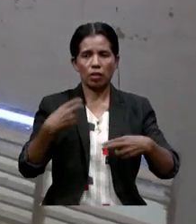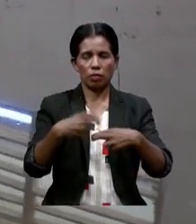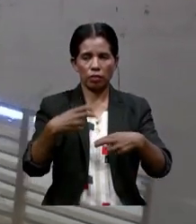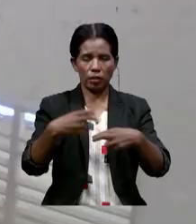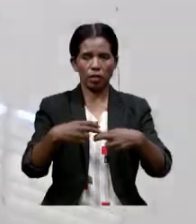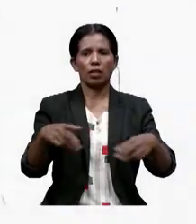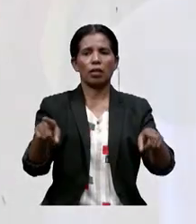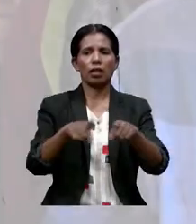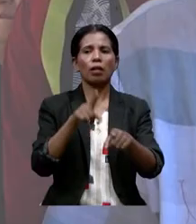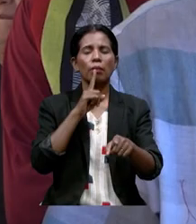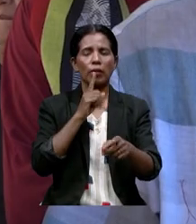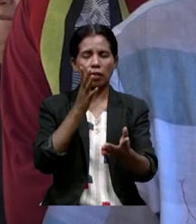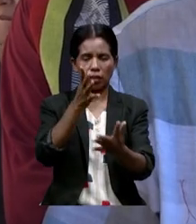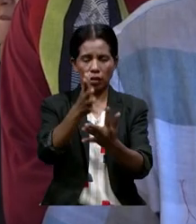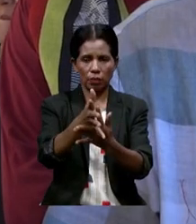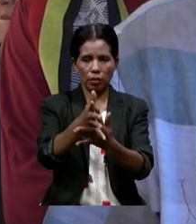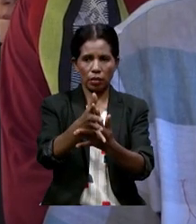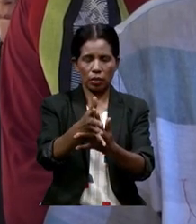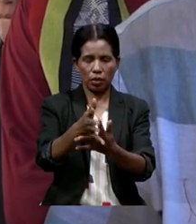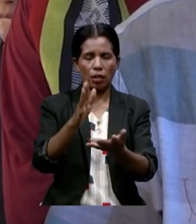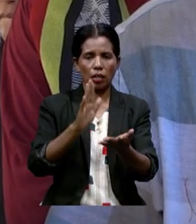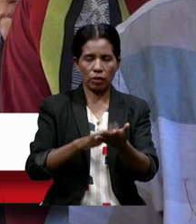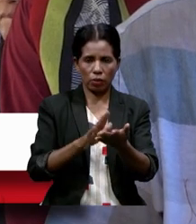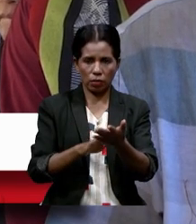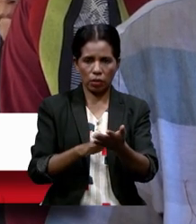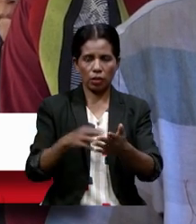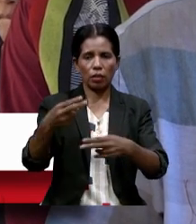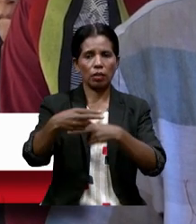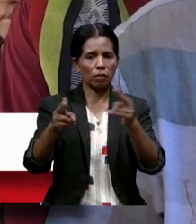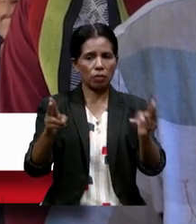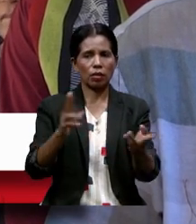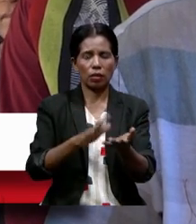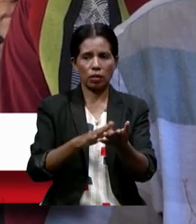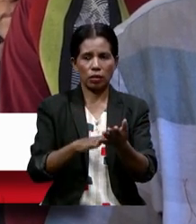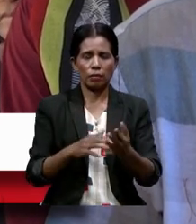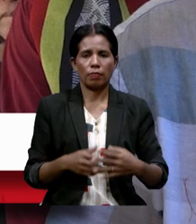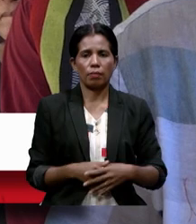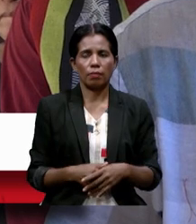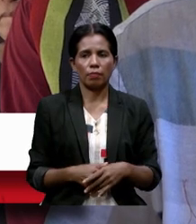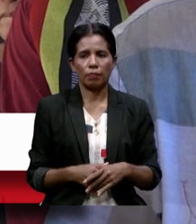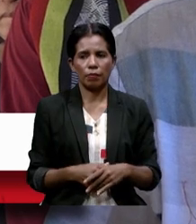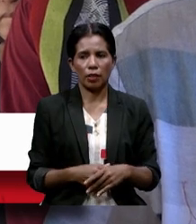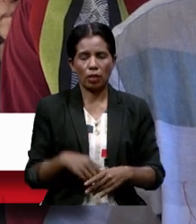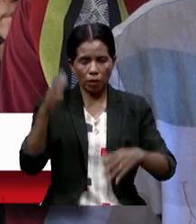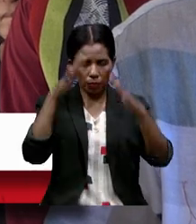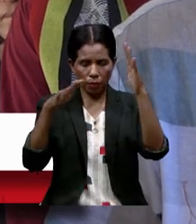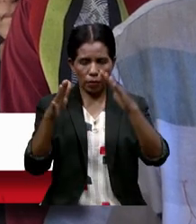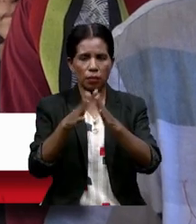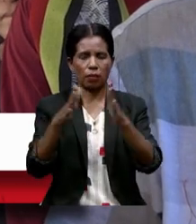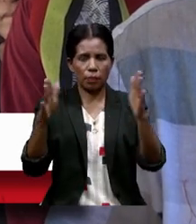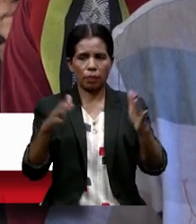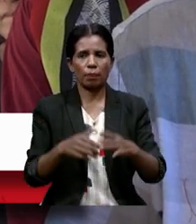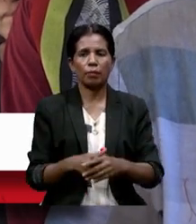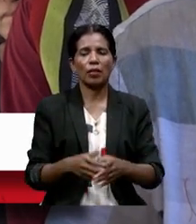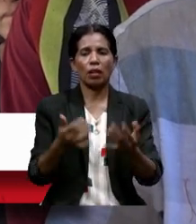maka beta mai ha sirnia sala de aulas iha portão ini né. Ya ne problema buat ne.